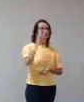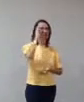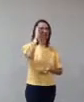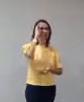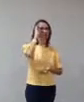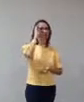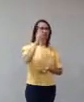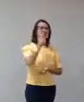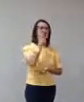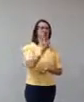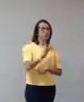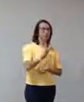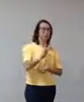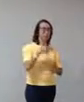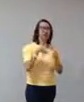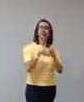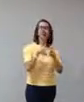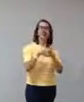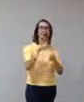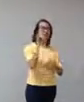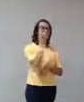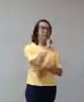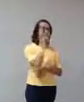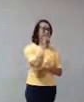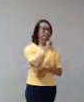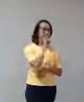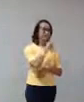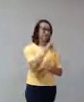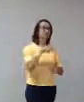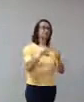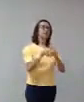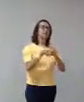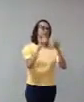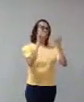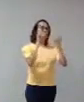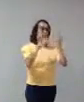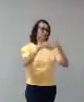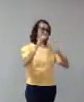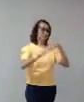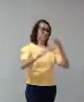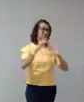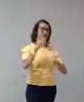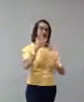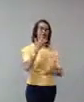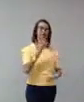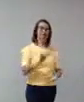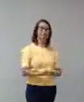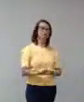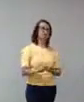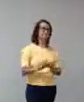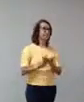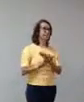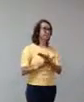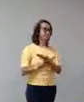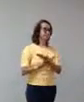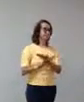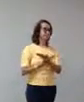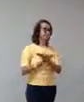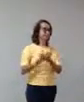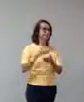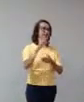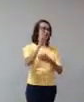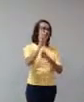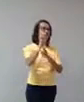Meu amigo também, Clóvis Dariano, grande fotógrafo, ele é incrível. Ele trabalha com sombra e luz, assim,